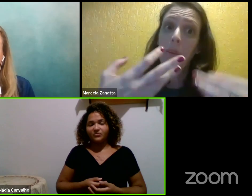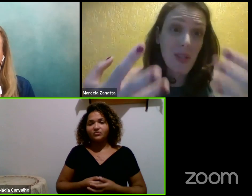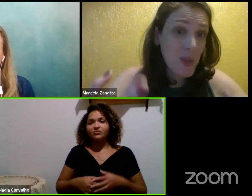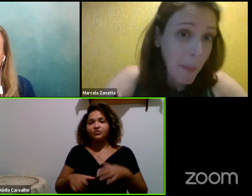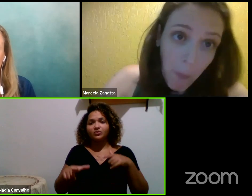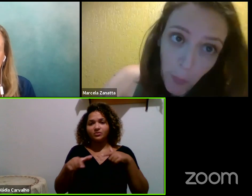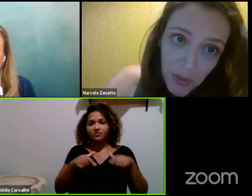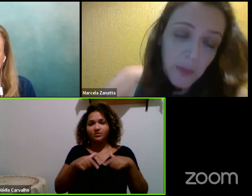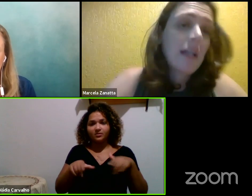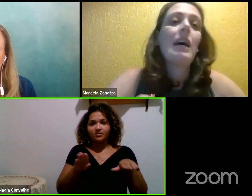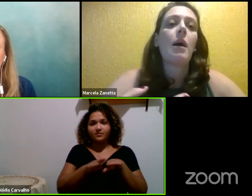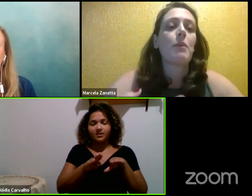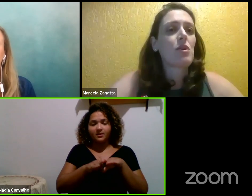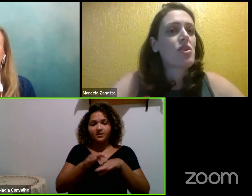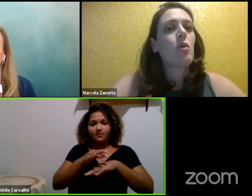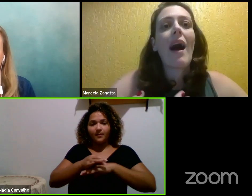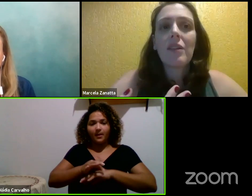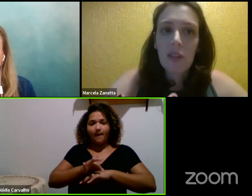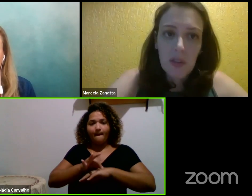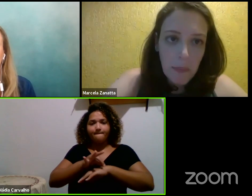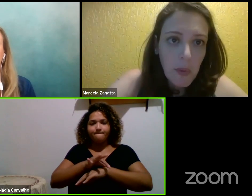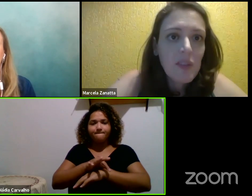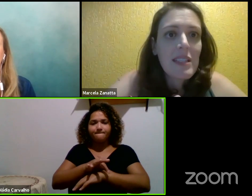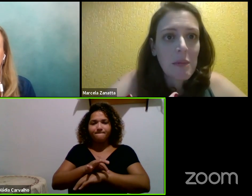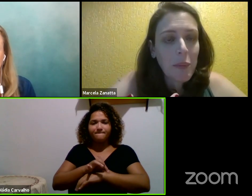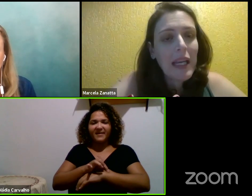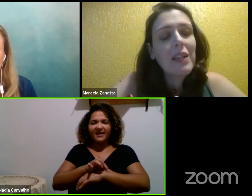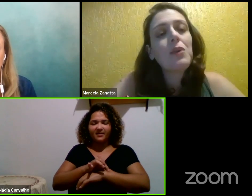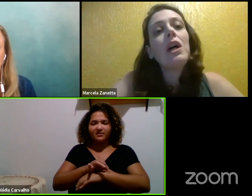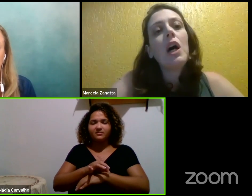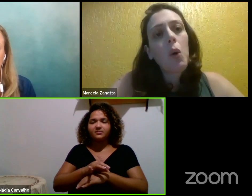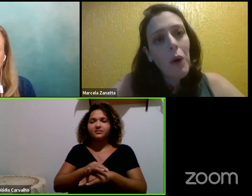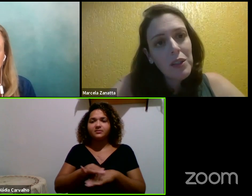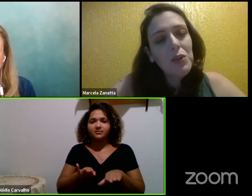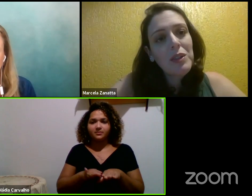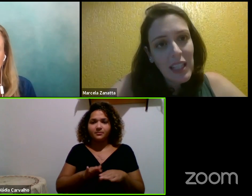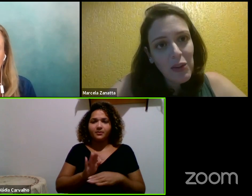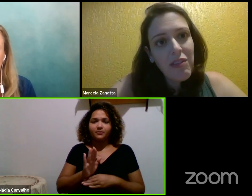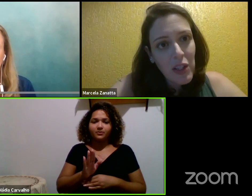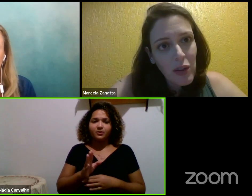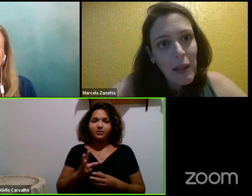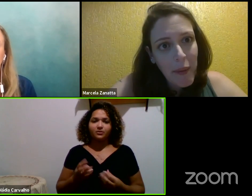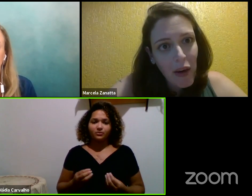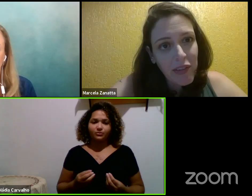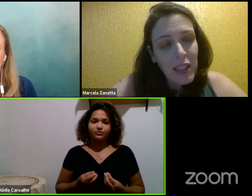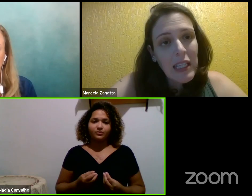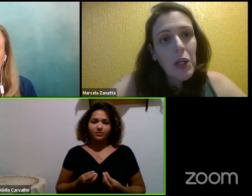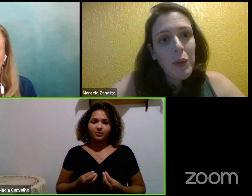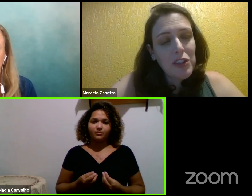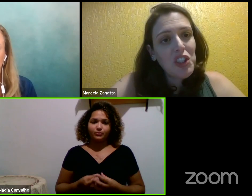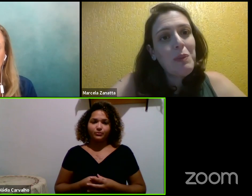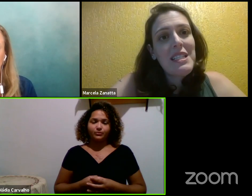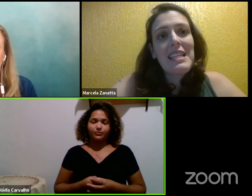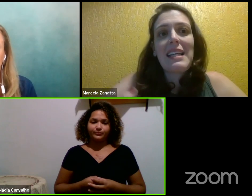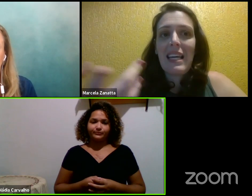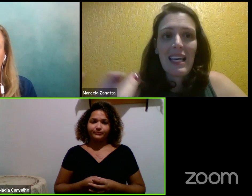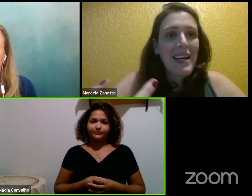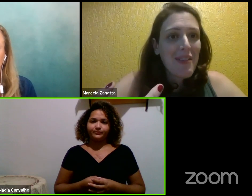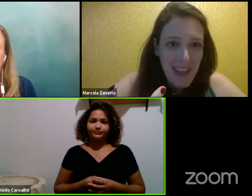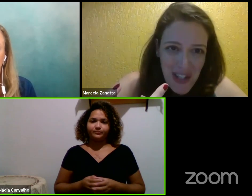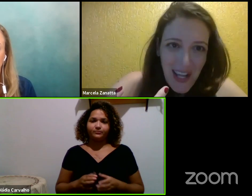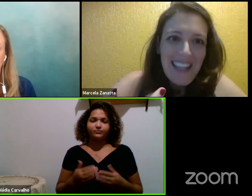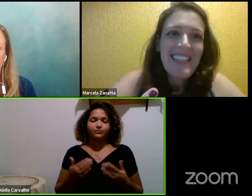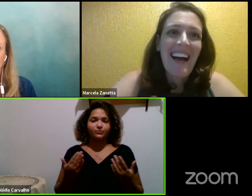também, e o rebozo ajuda muito, a posição de 4 ajuda muito nesse momento, quanto do estreito inferior da pelve, quando a gente precisa